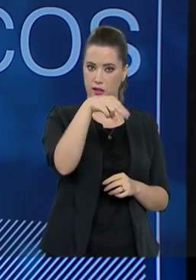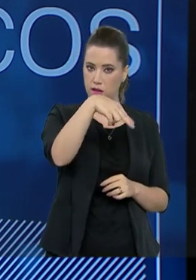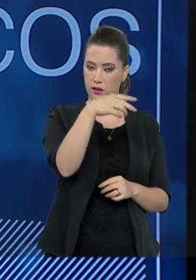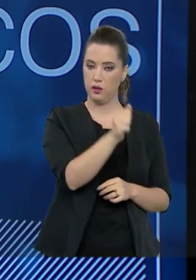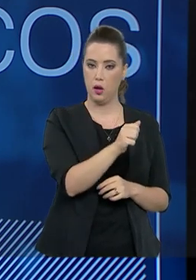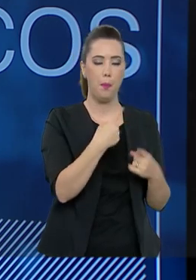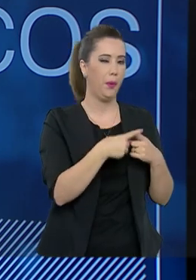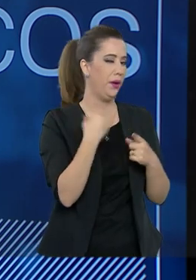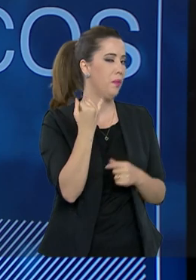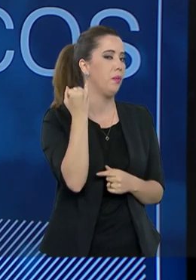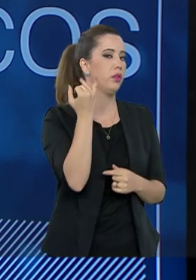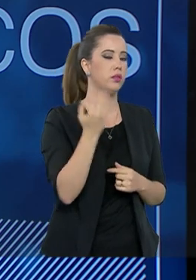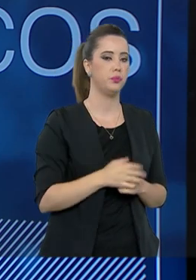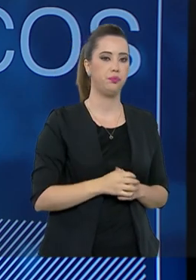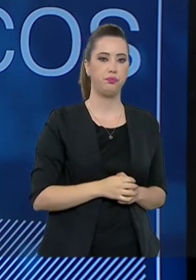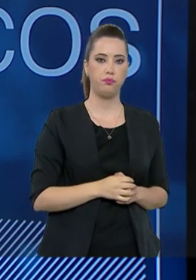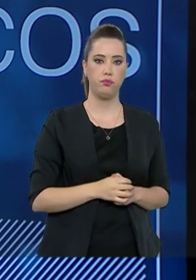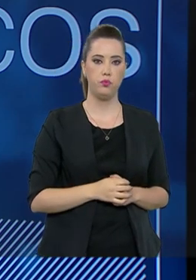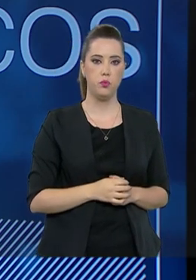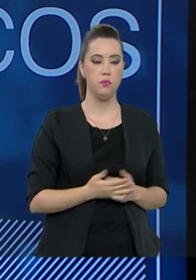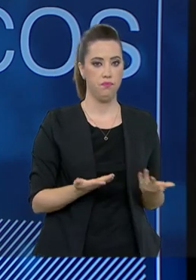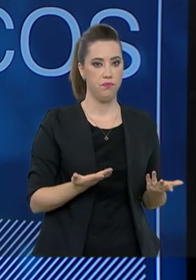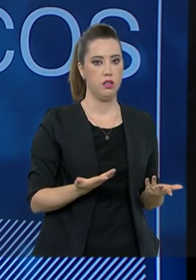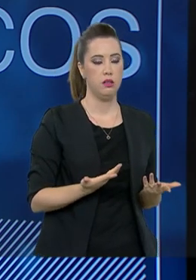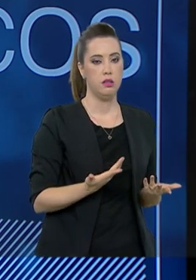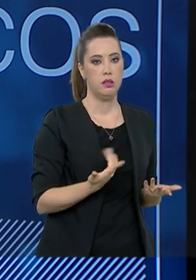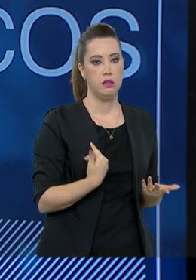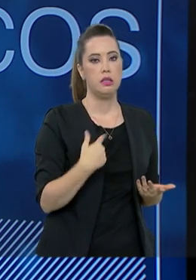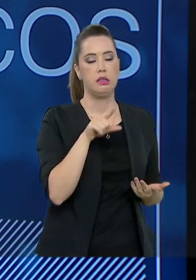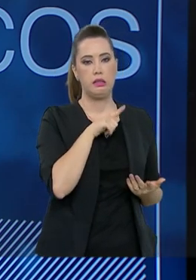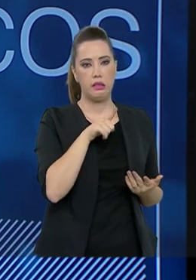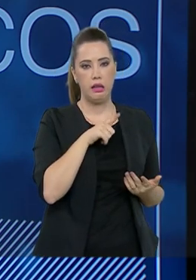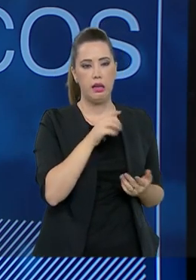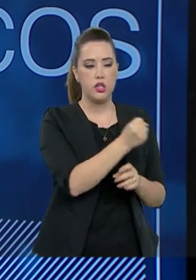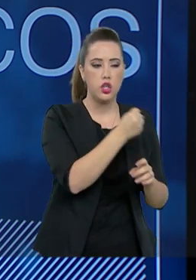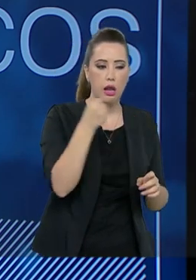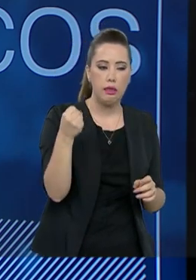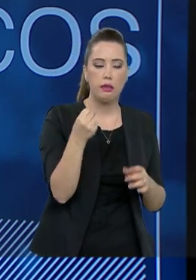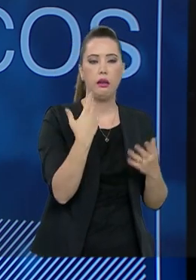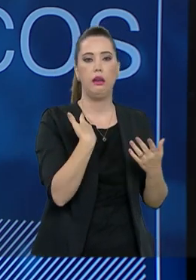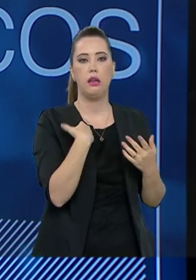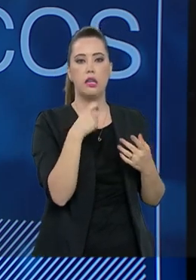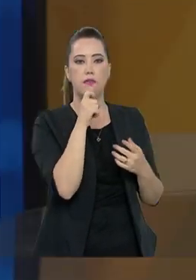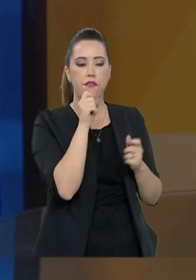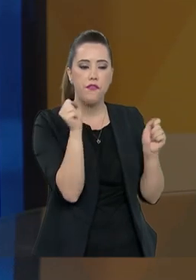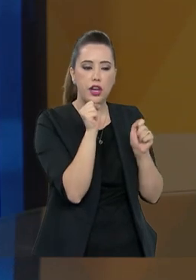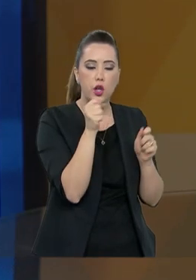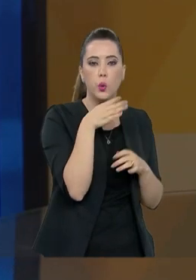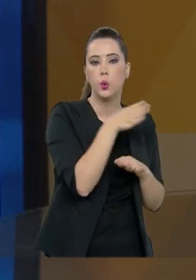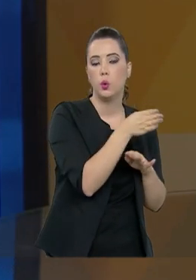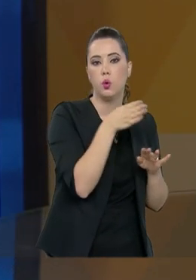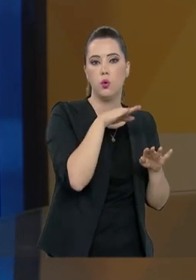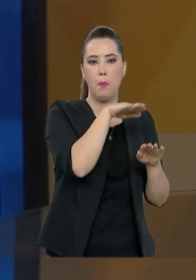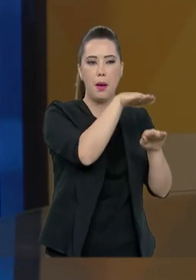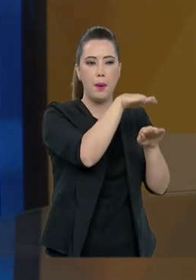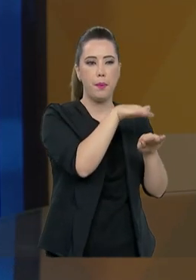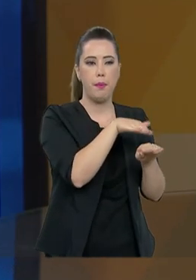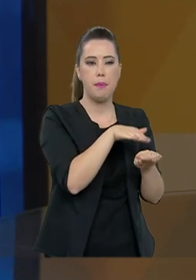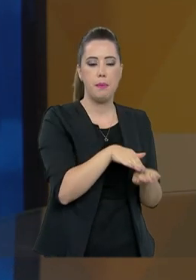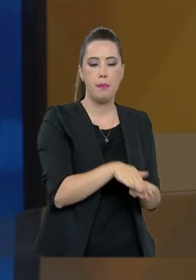Só para o senhor ter uma ideia, nós temos nos freezers, geladeiras, armários do Brasil, cerca de 150